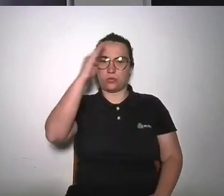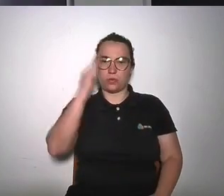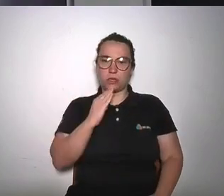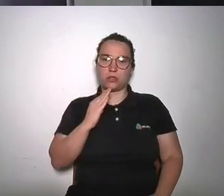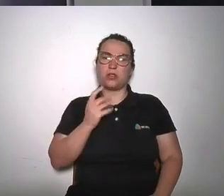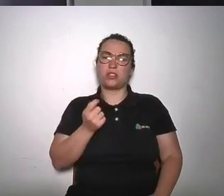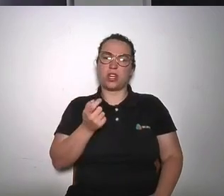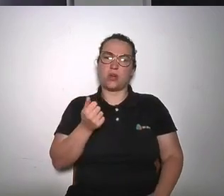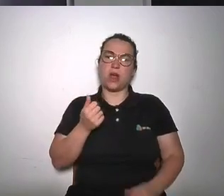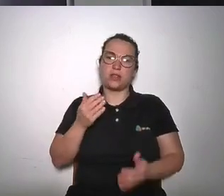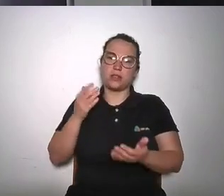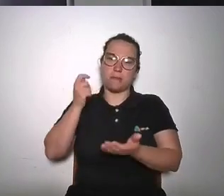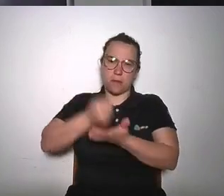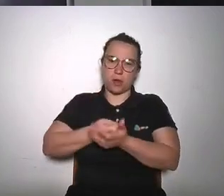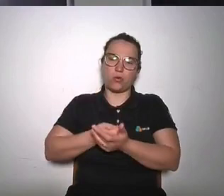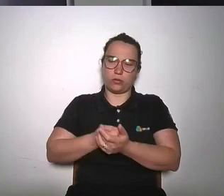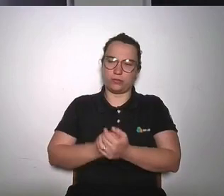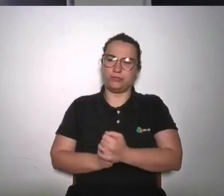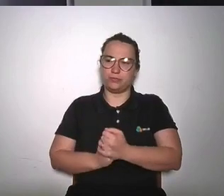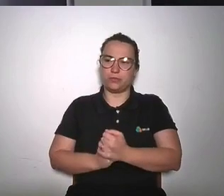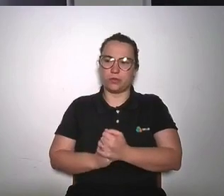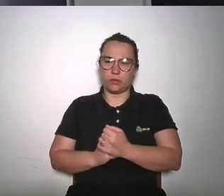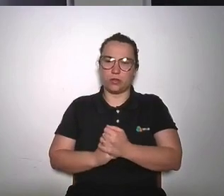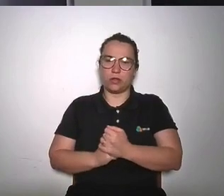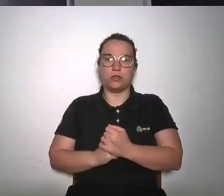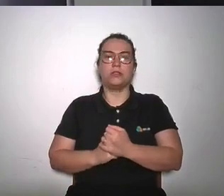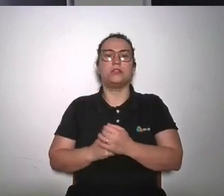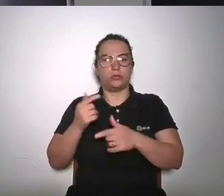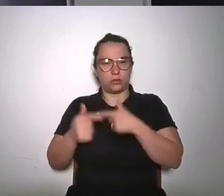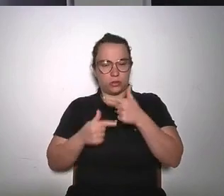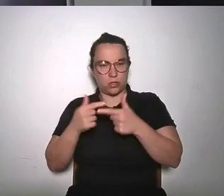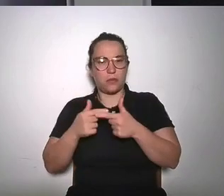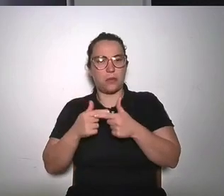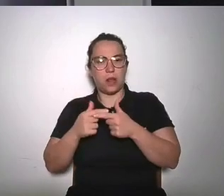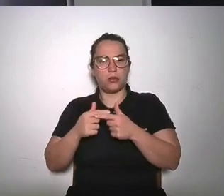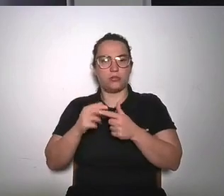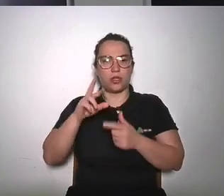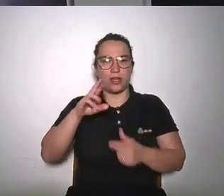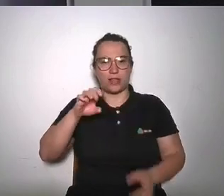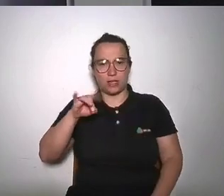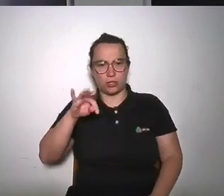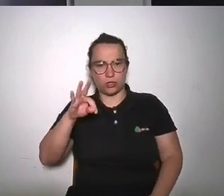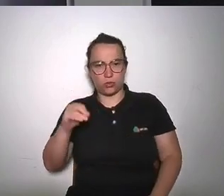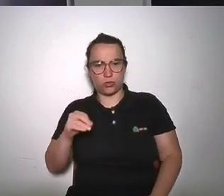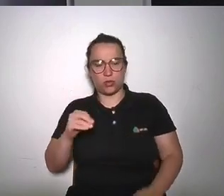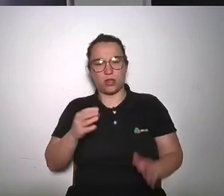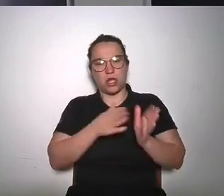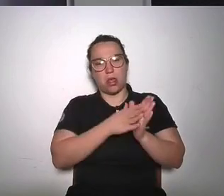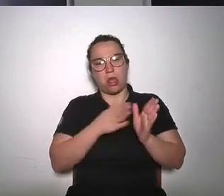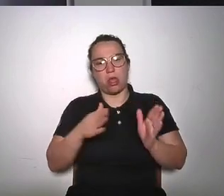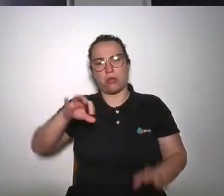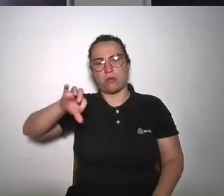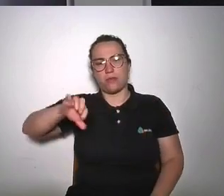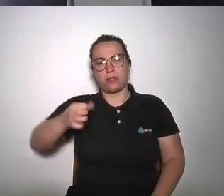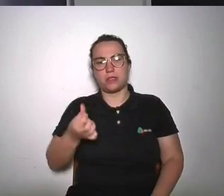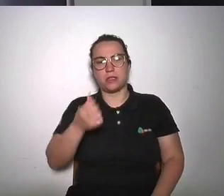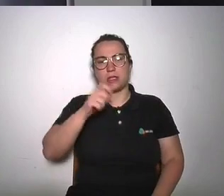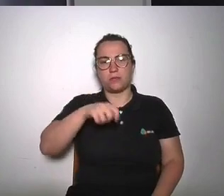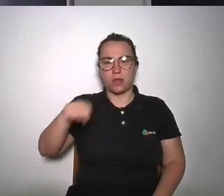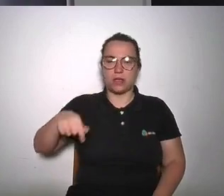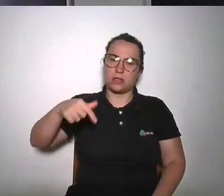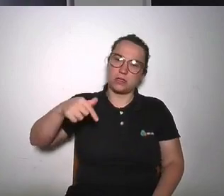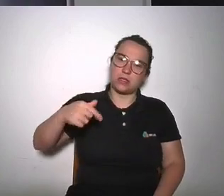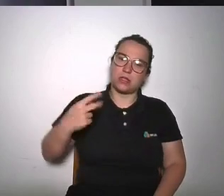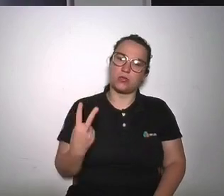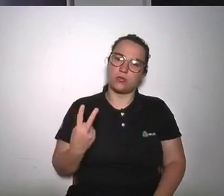um Provias. Como eu disse, as operações de crédito geralmente são prazo longo, de 96 meses, 72,